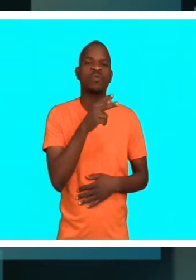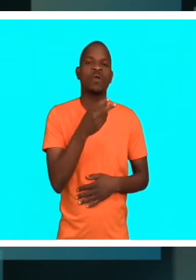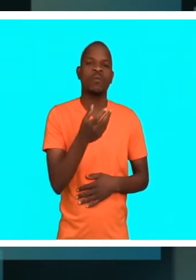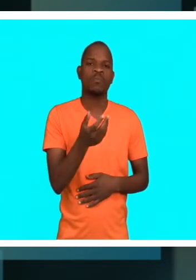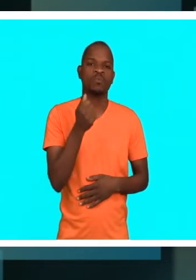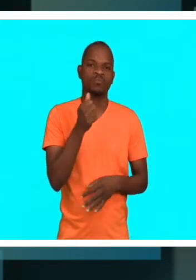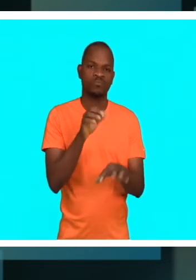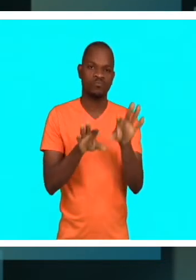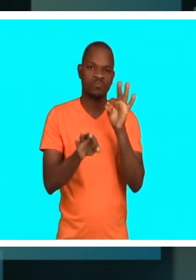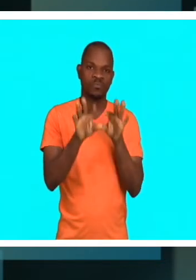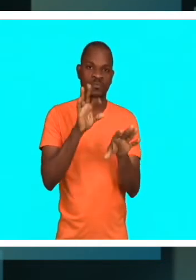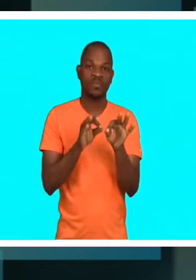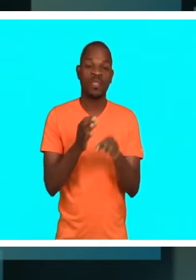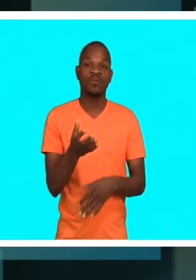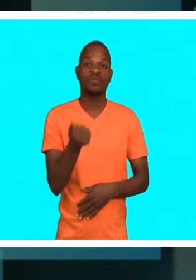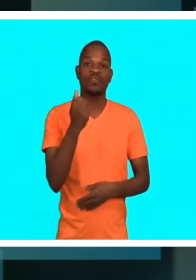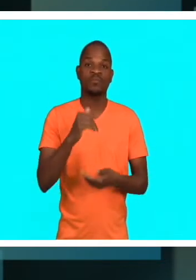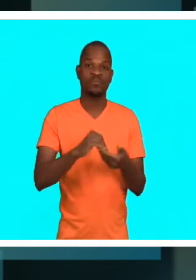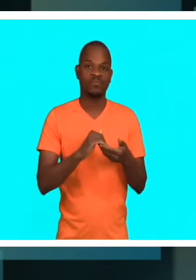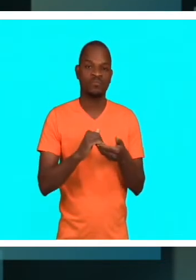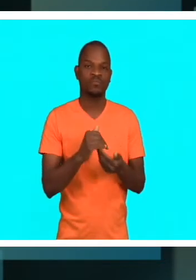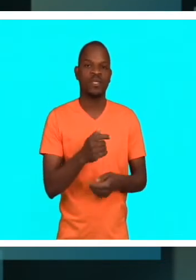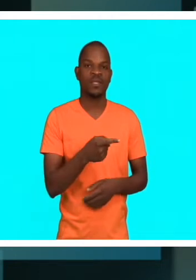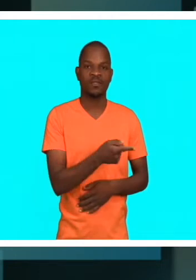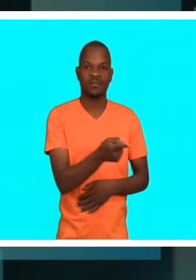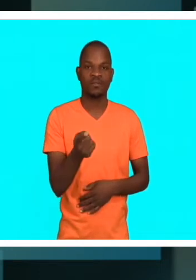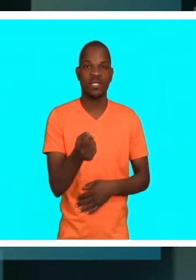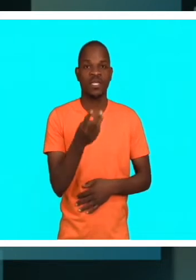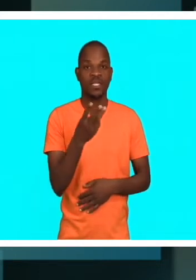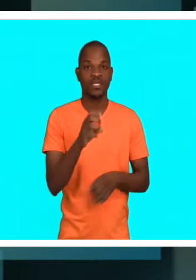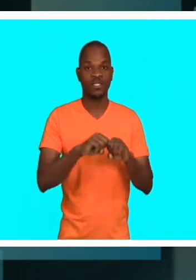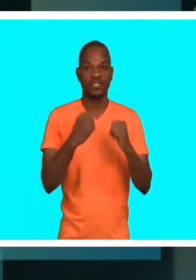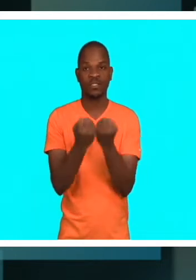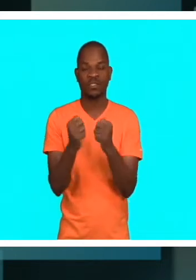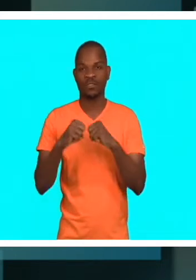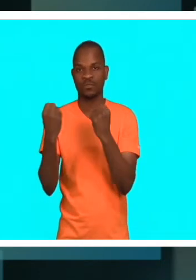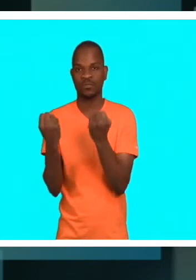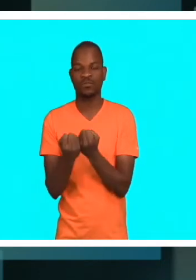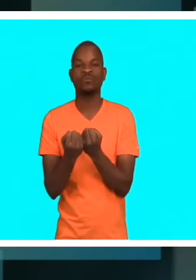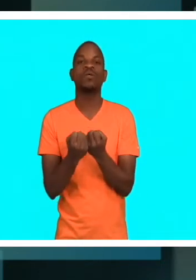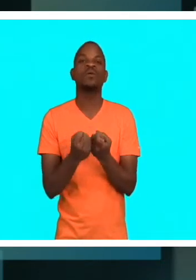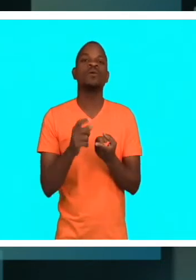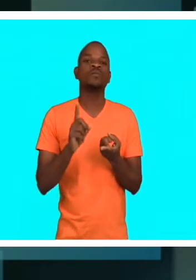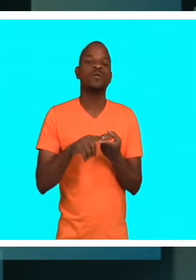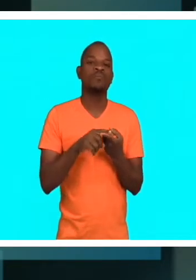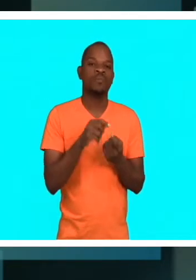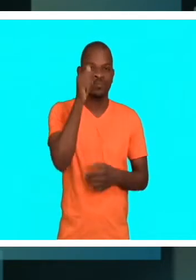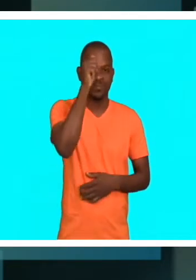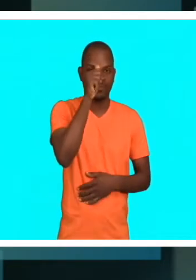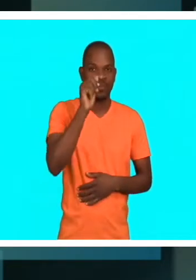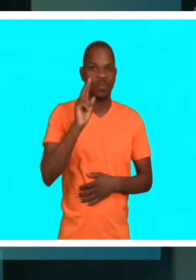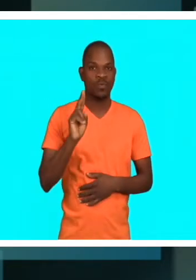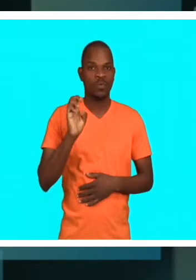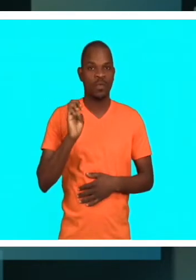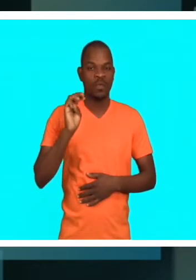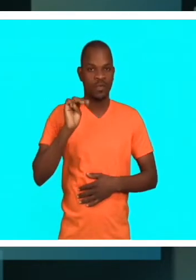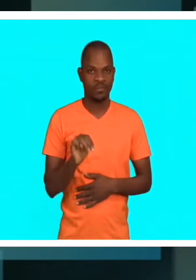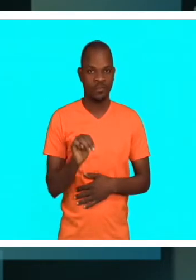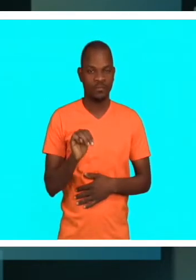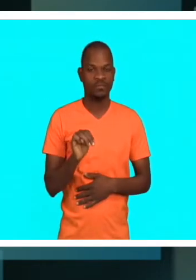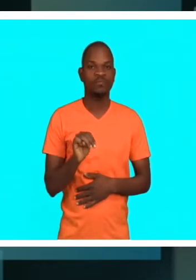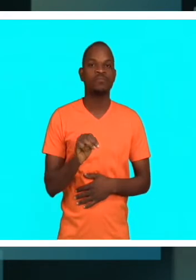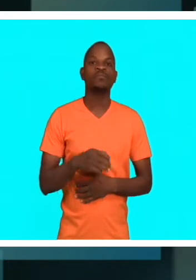A visita serviu também para identificar possíveis parcerias entre a H2N, a TV Surdo e o Mídia Lab e a